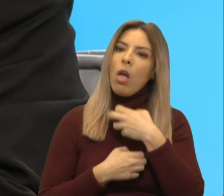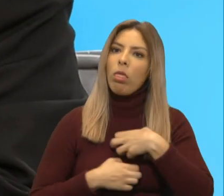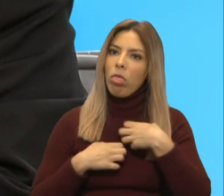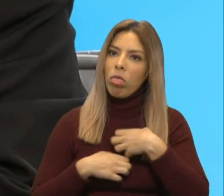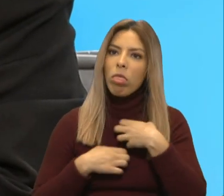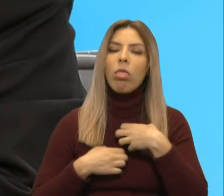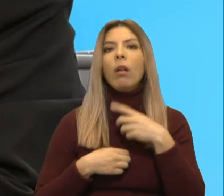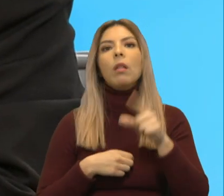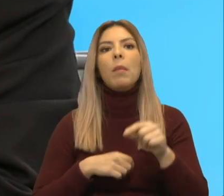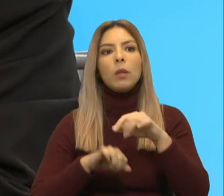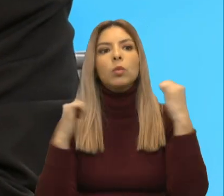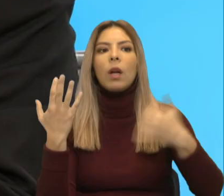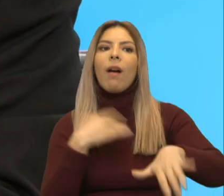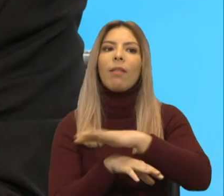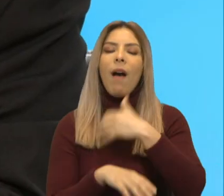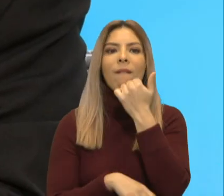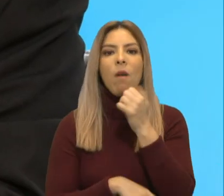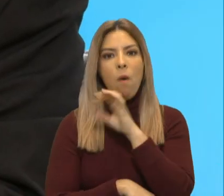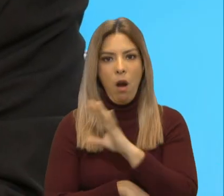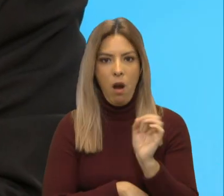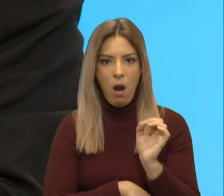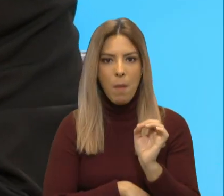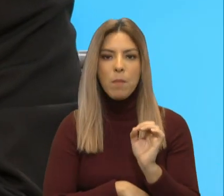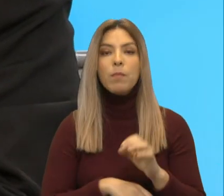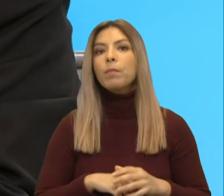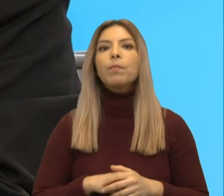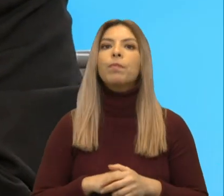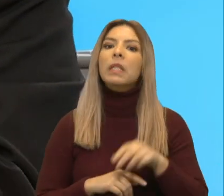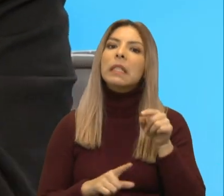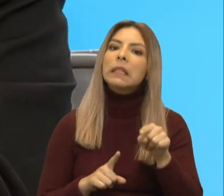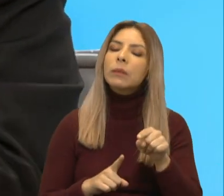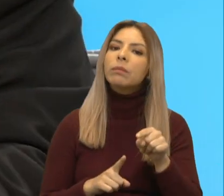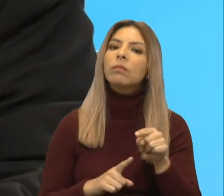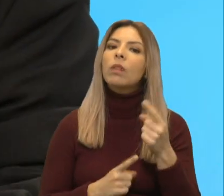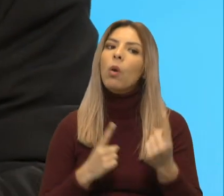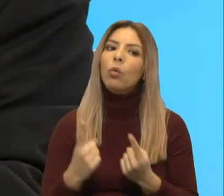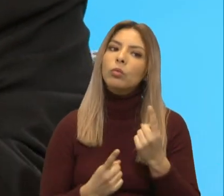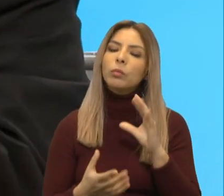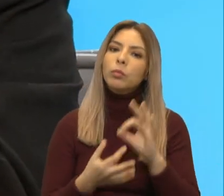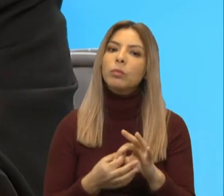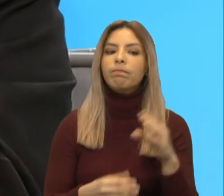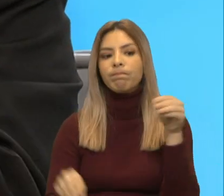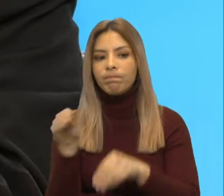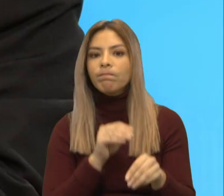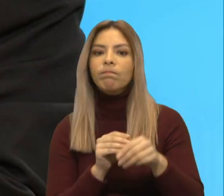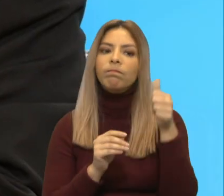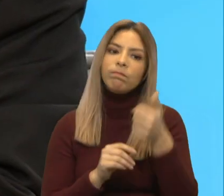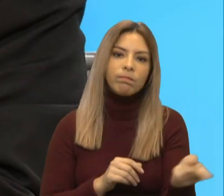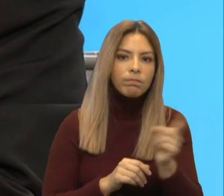social. Há, em tudo isto, razões ligadas ao processo eleitoral, que não foi